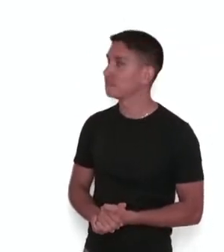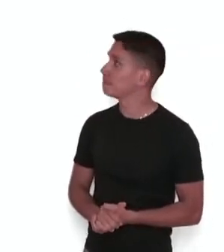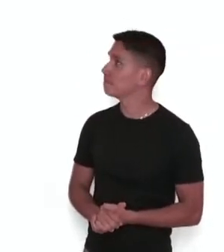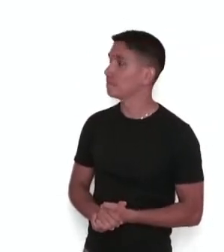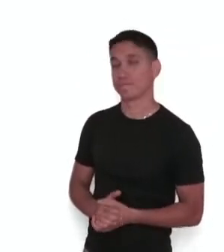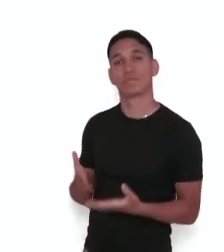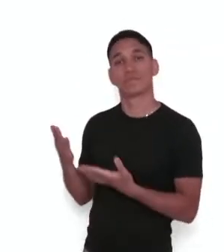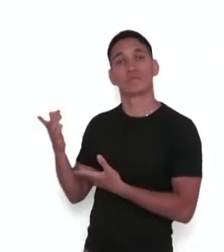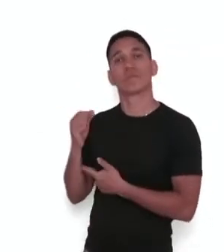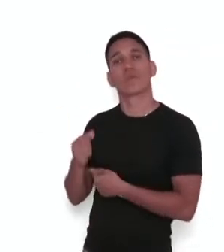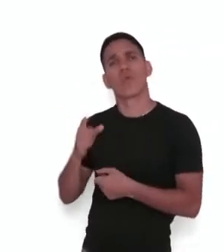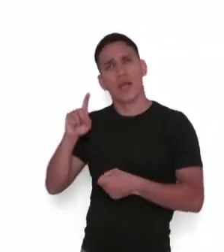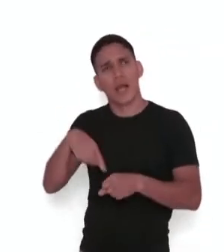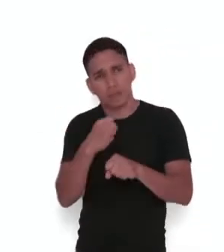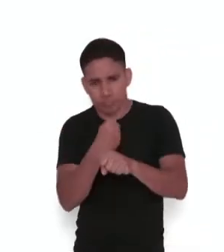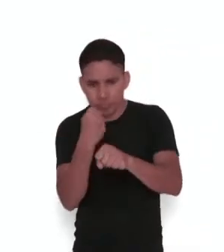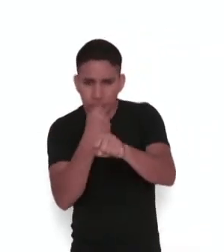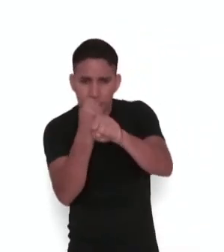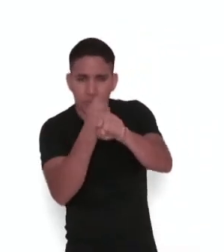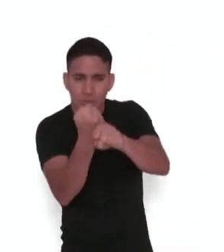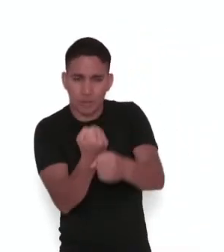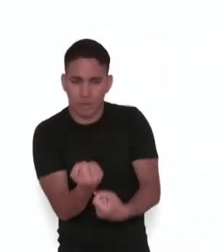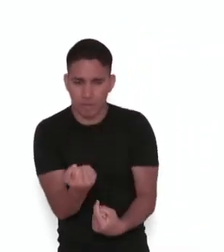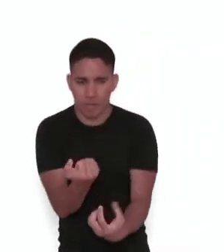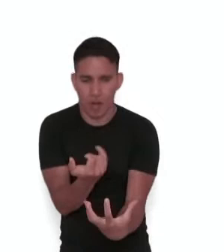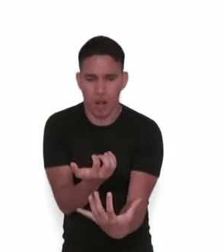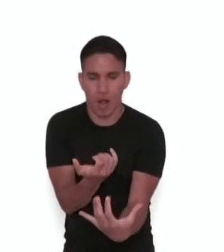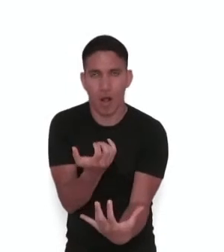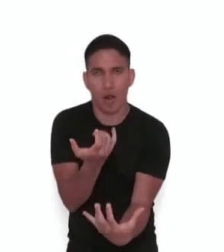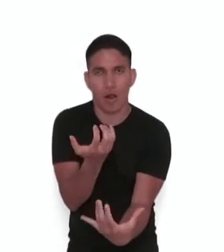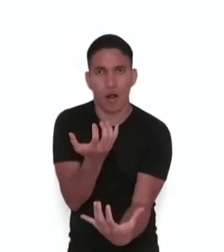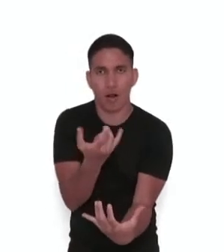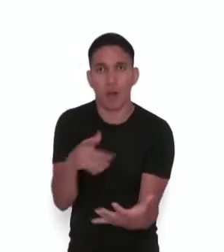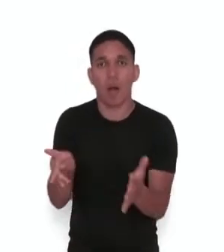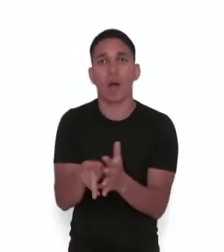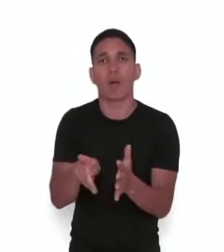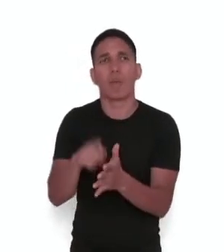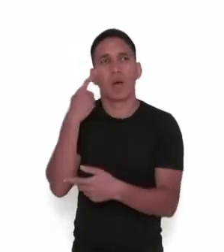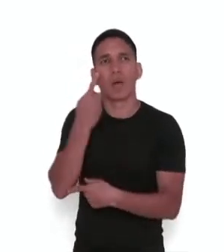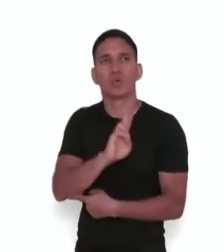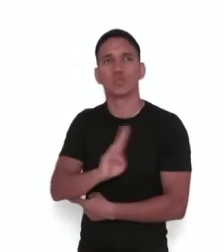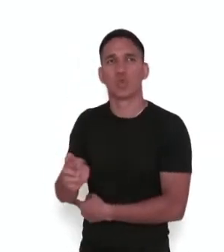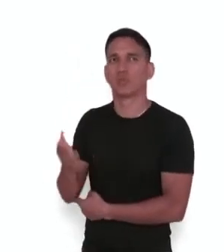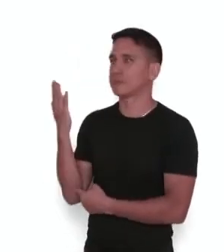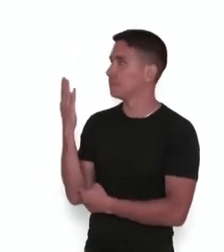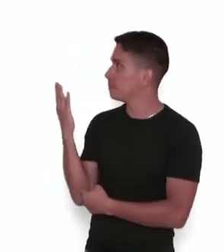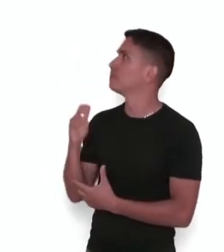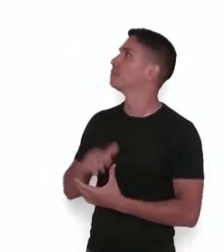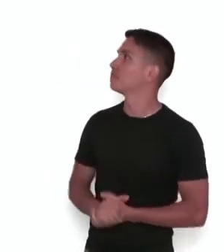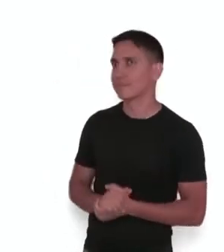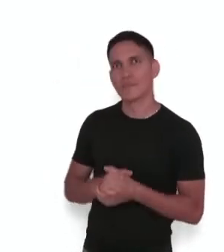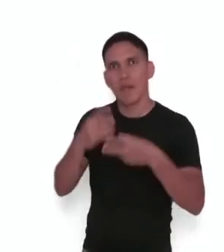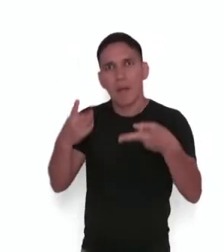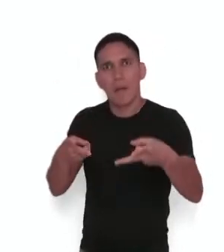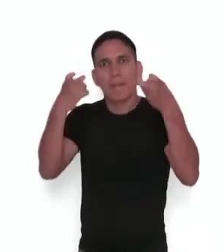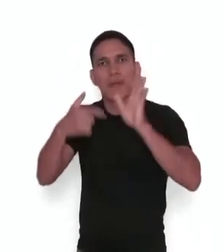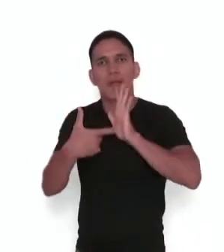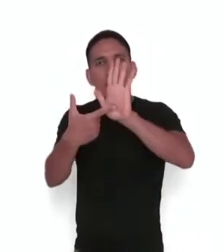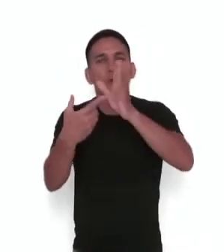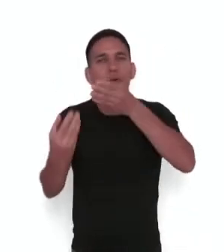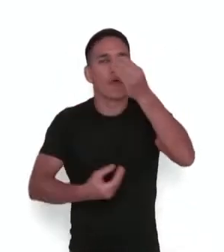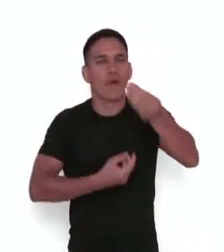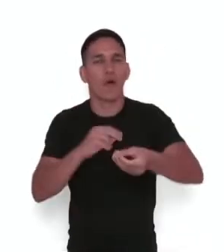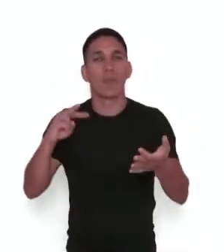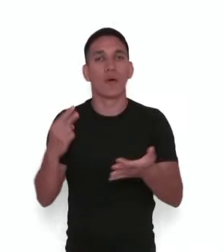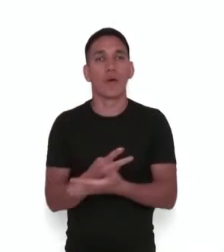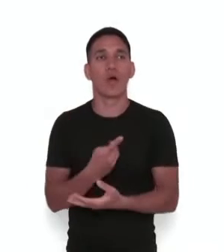Ela é uma obra de, ela é a imagem da obra de Shintaro Ohata e perceba a representação